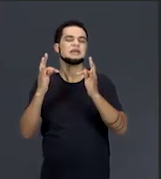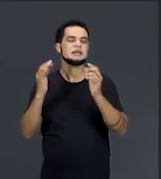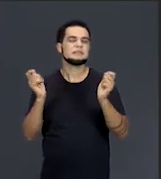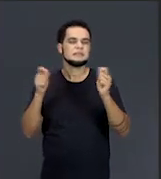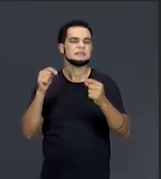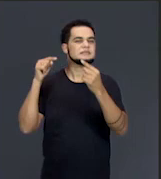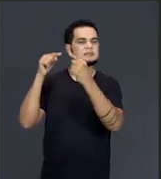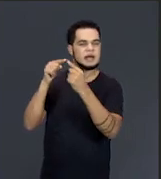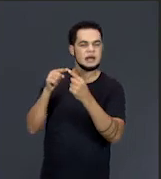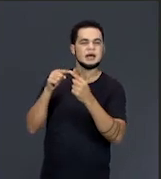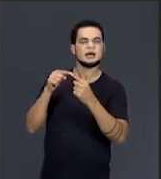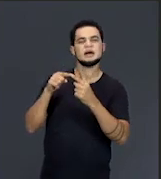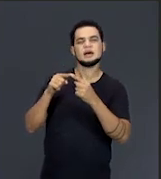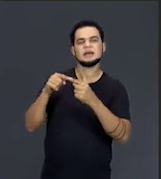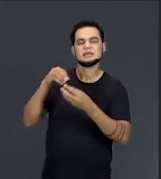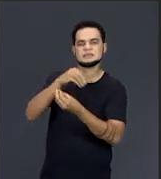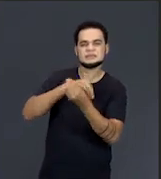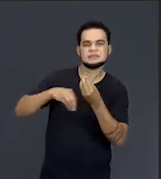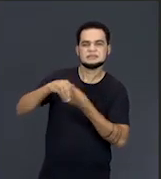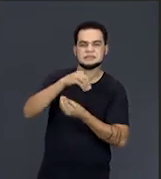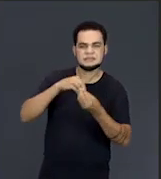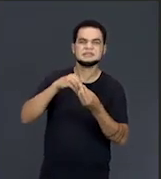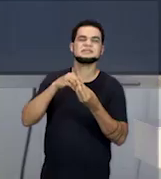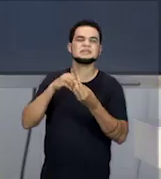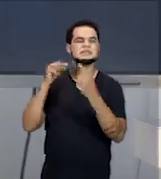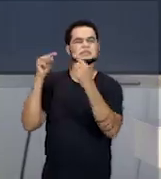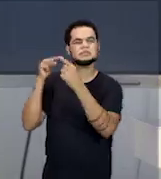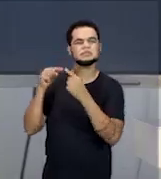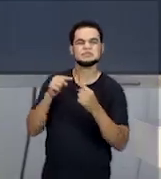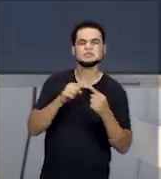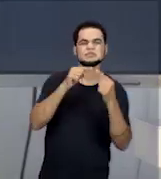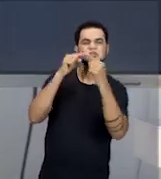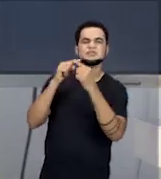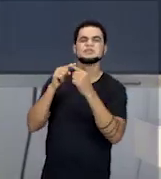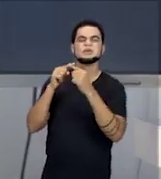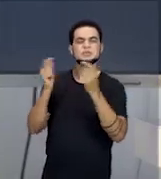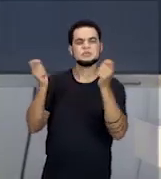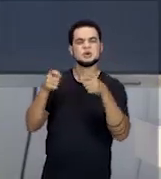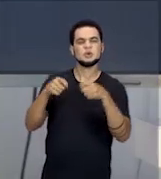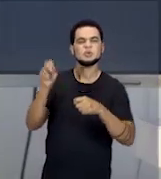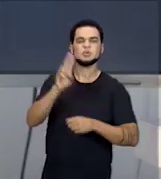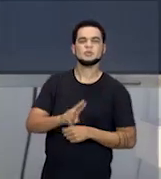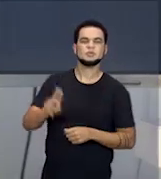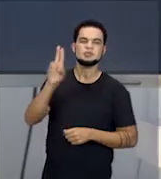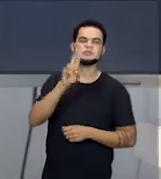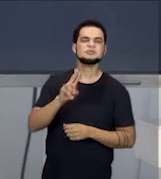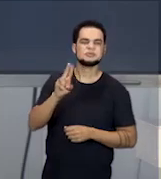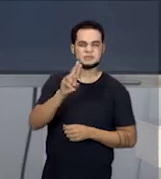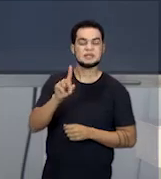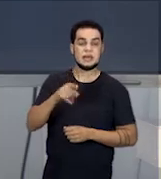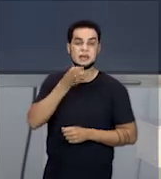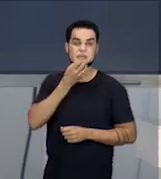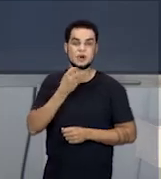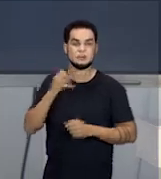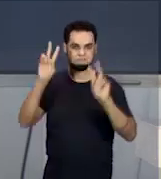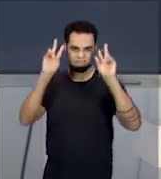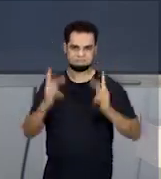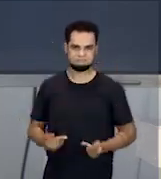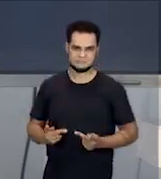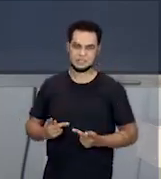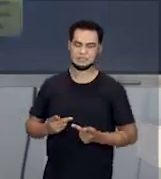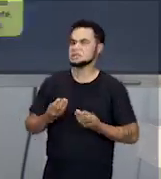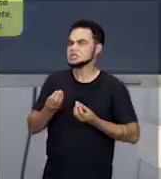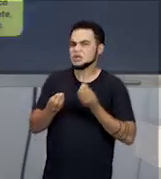organismos para a produção de substâncias úteis ao ser humano. Como assim, Vinícius? A gente vai ver isso ao longo das nossas